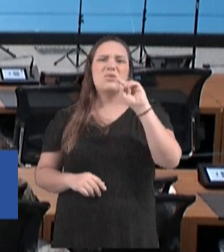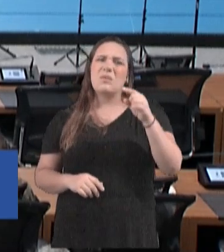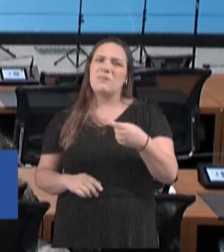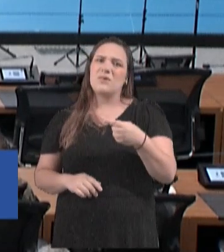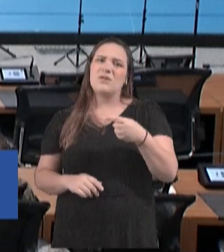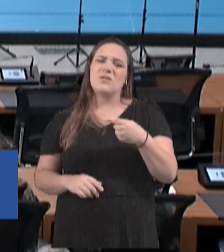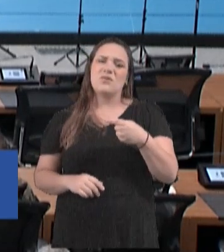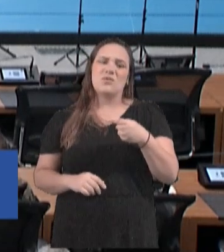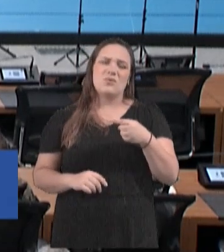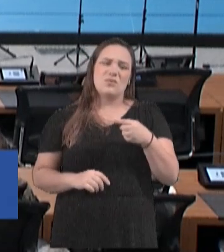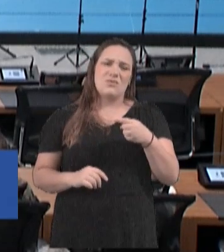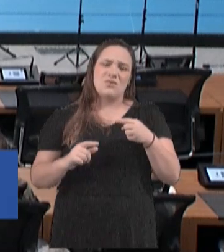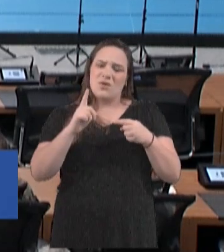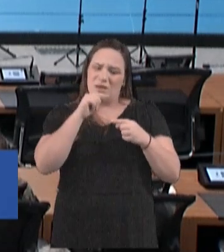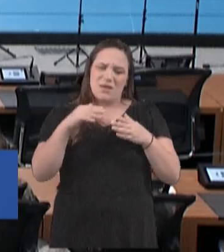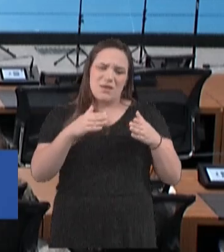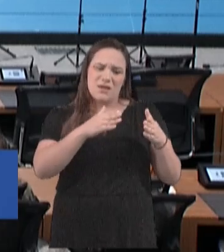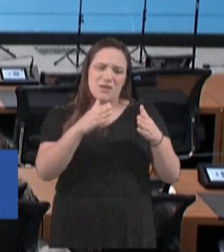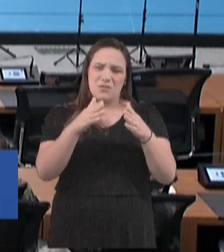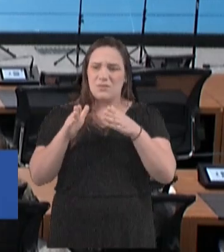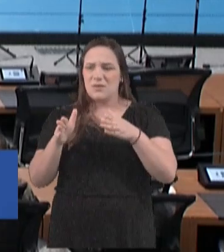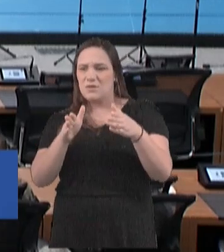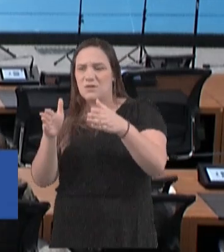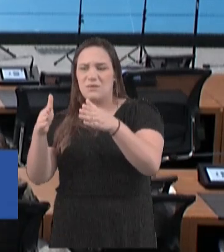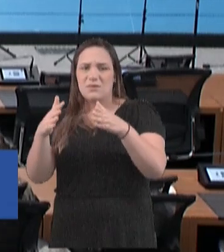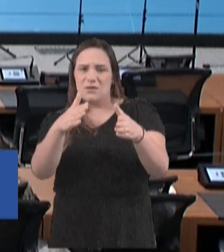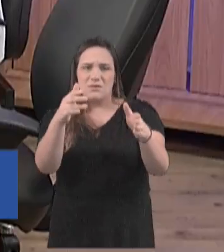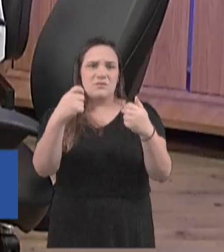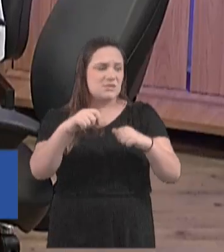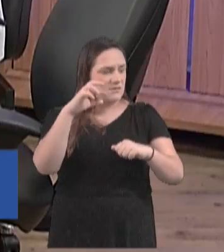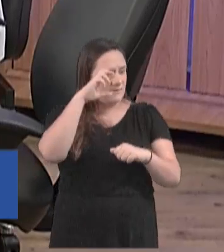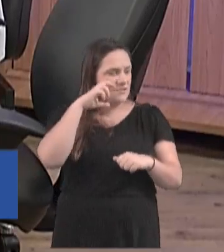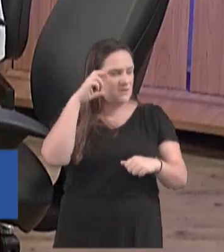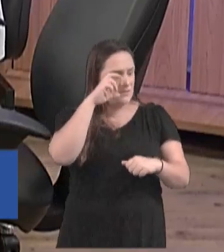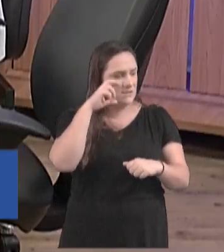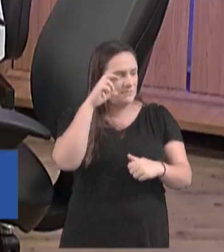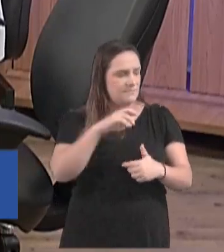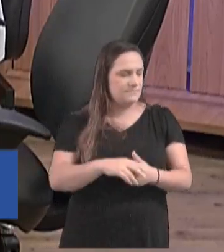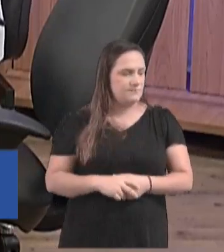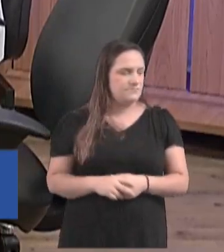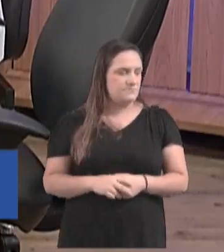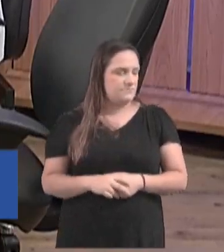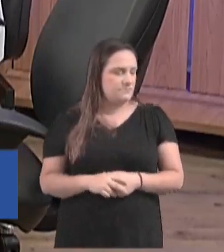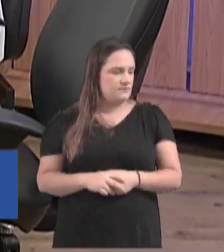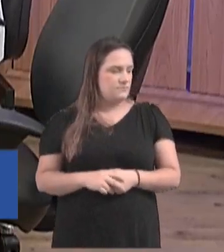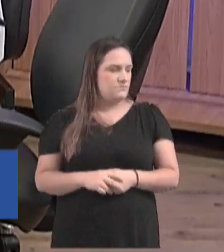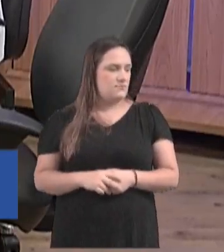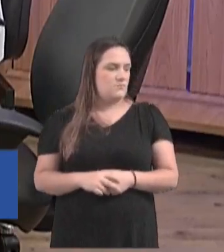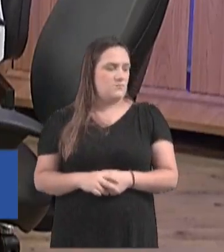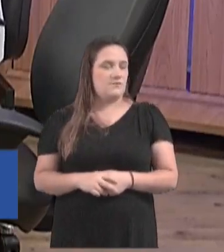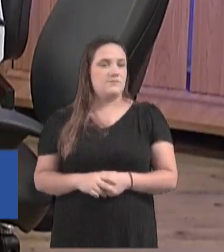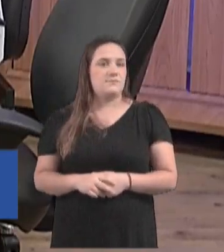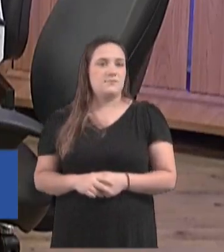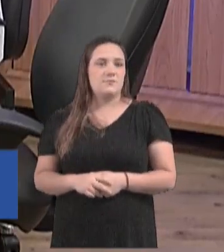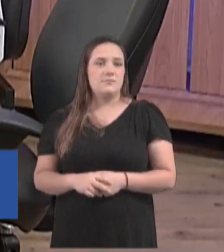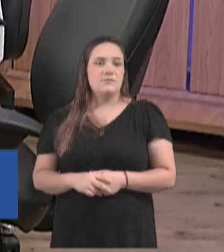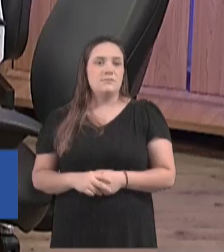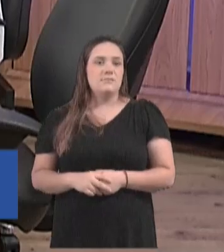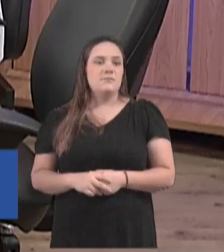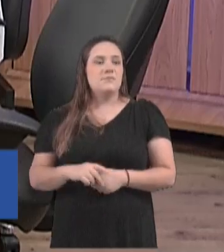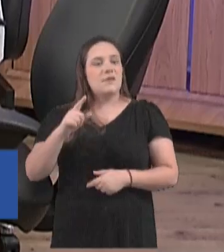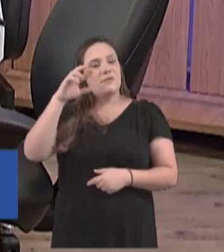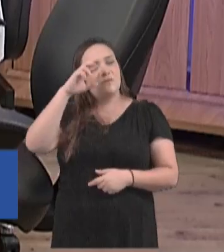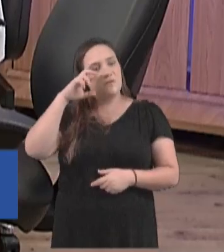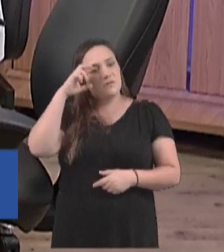180 mil trechos hídricos que precisam ser fiscalizados, e ele falou que existe uma outra quantidade de pontos, né, em que a